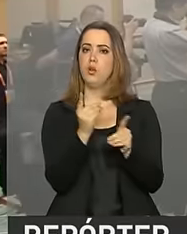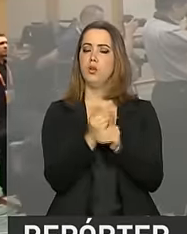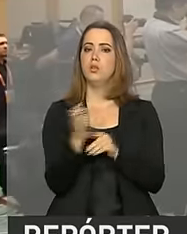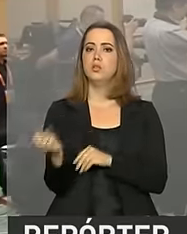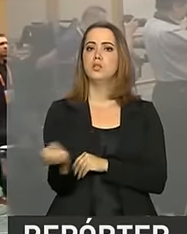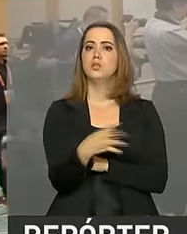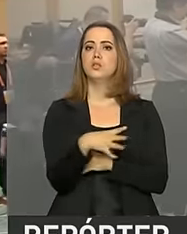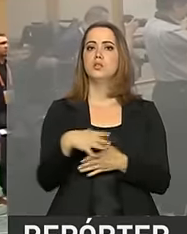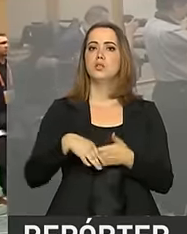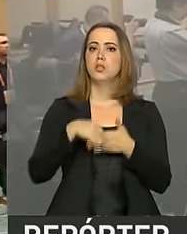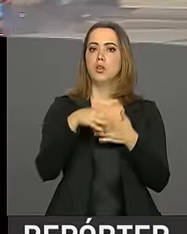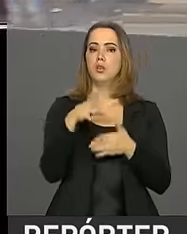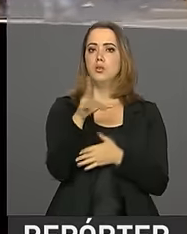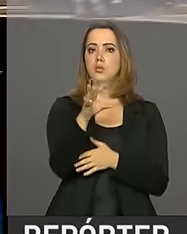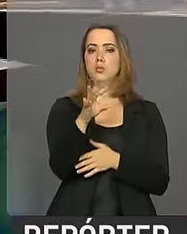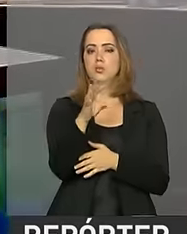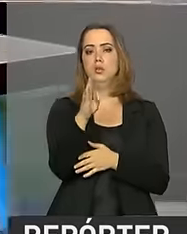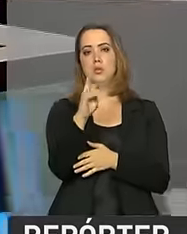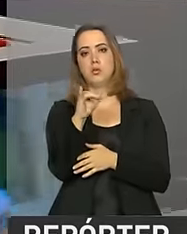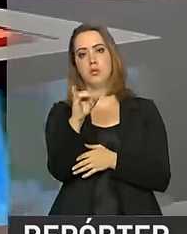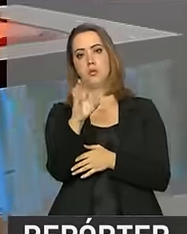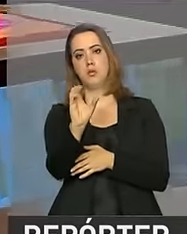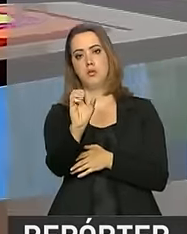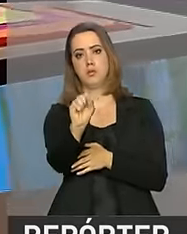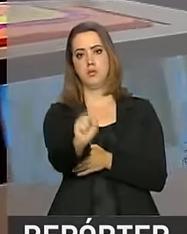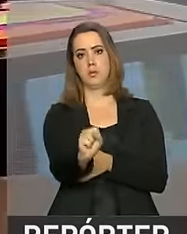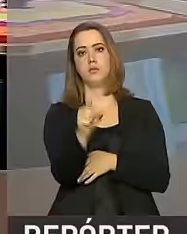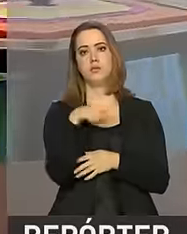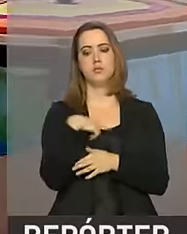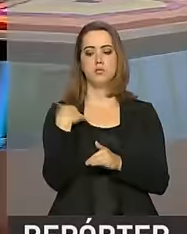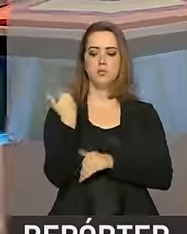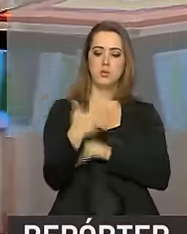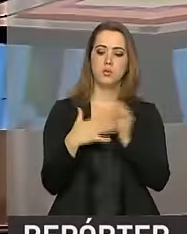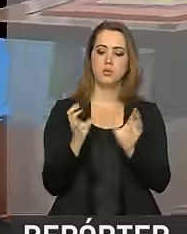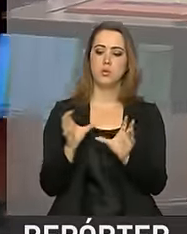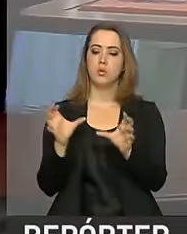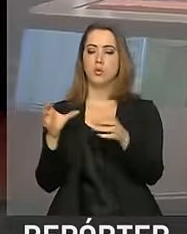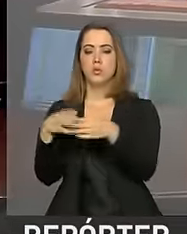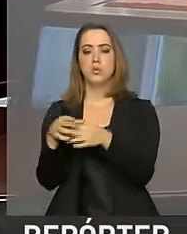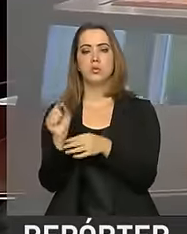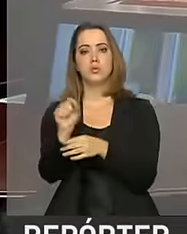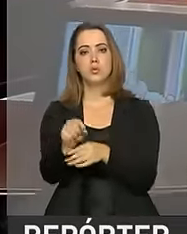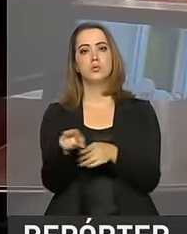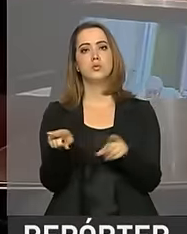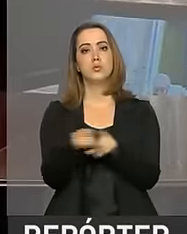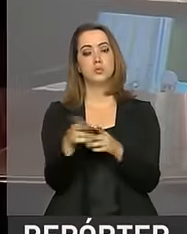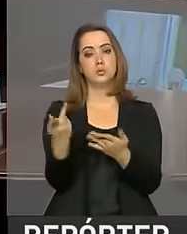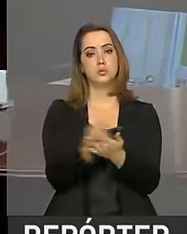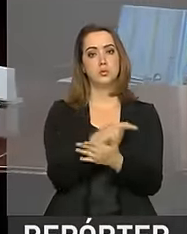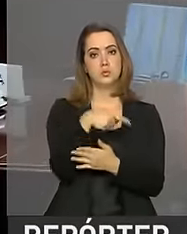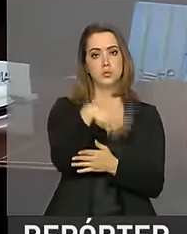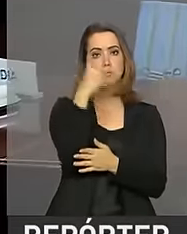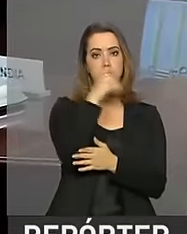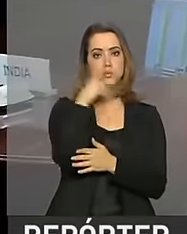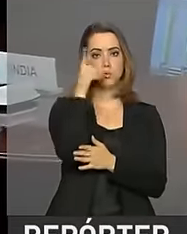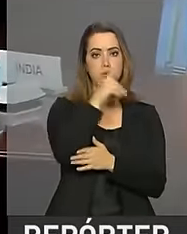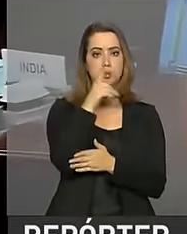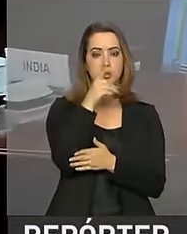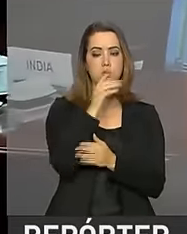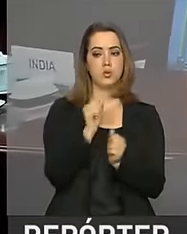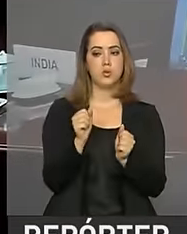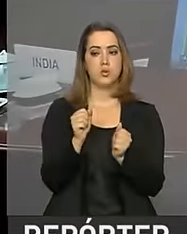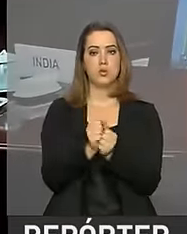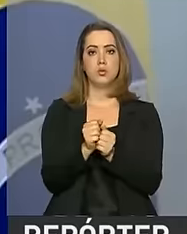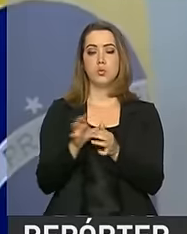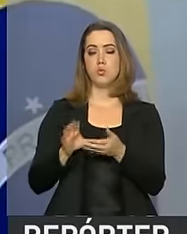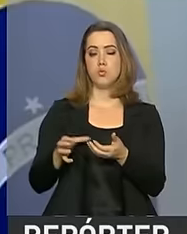dos líderes dos BRICS, que reúne as principais economias em desenvolvimento do mundo e aconteceu neste domingo à margem da cúpula